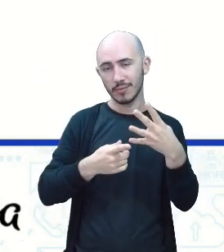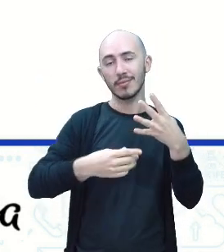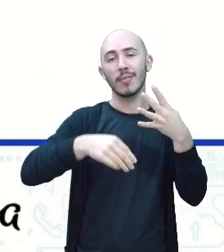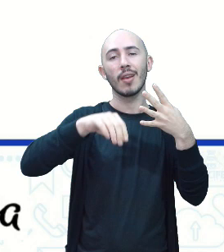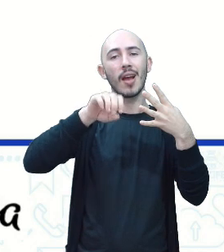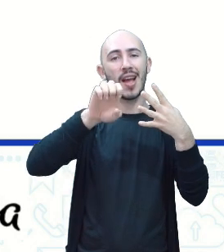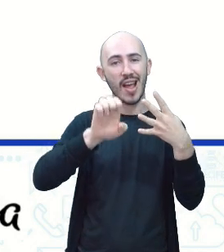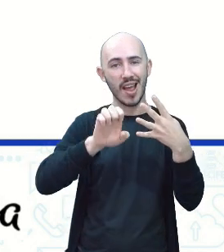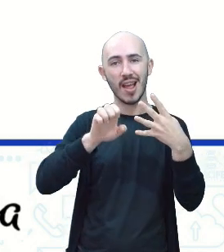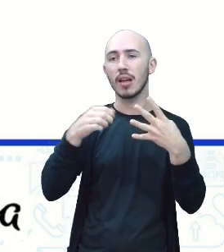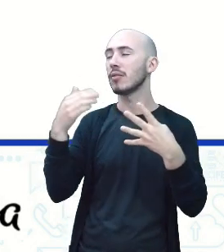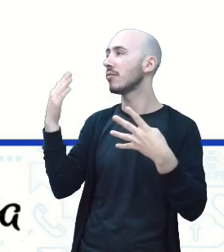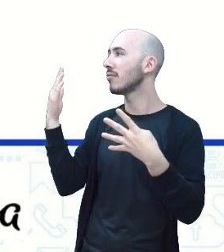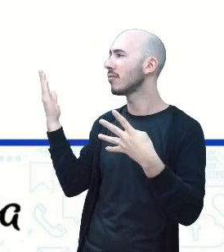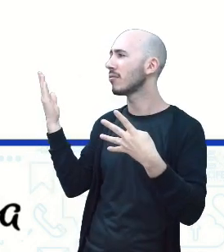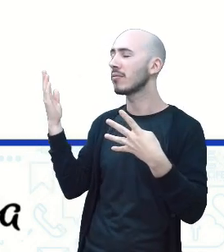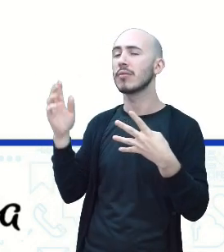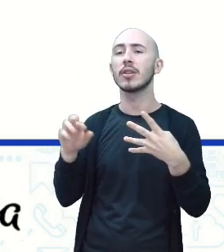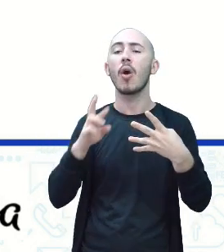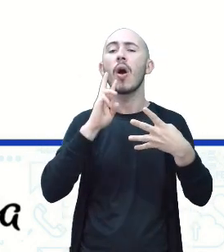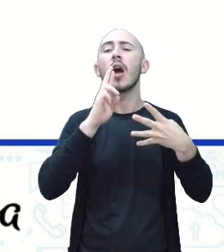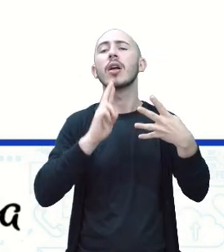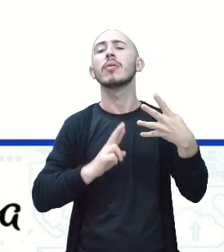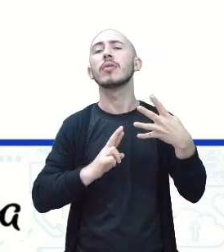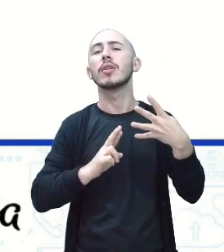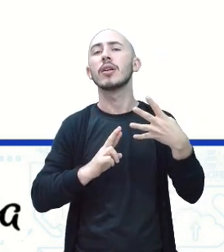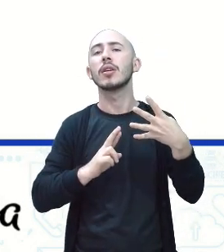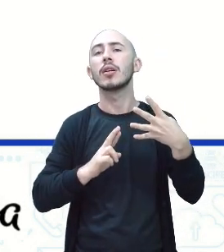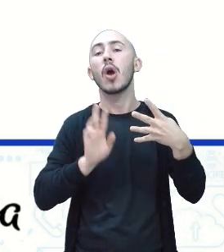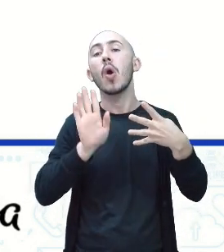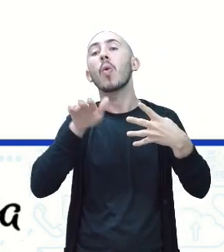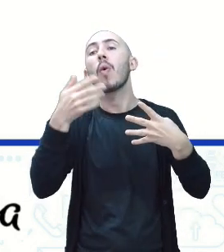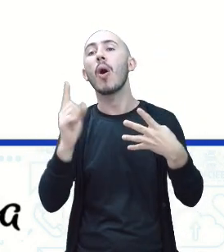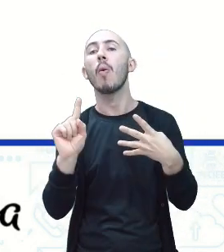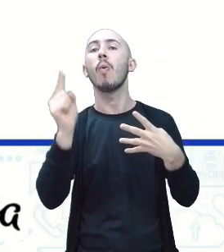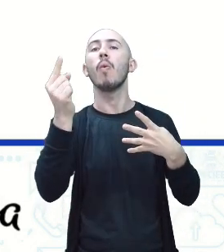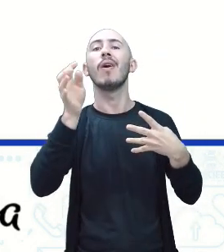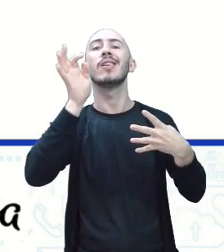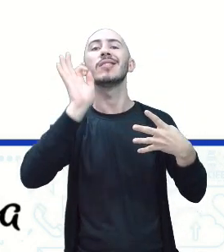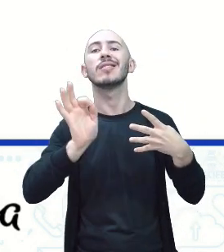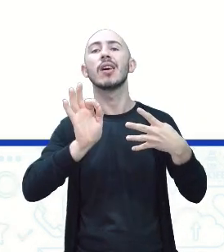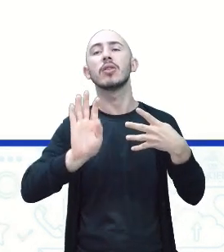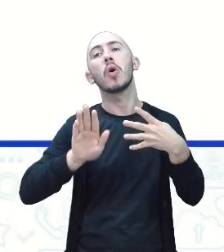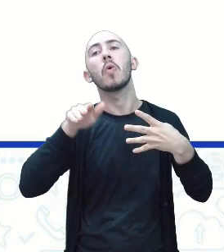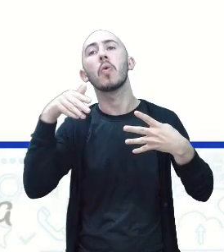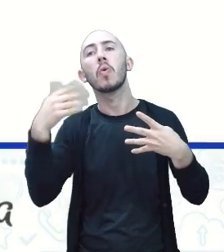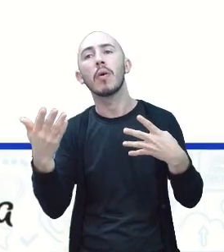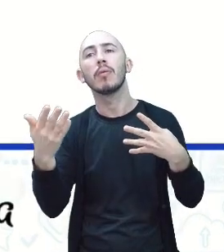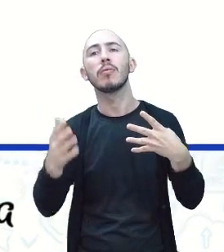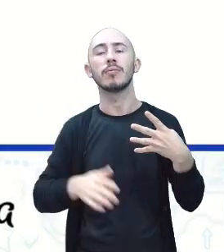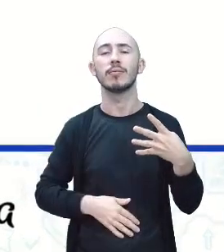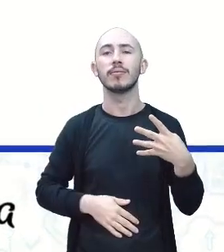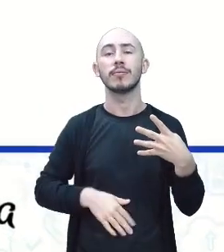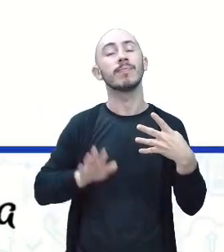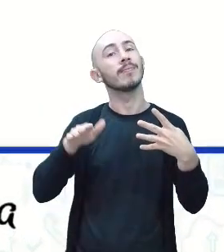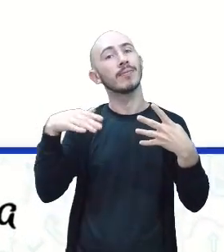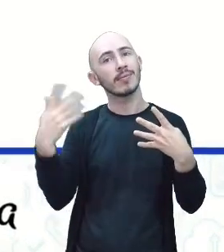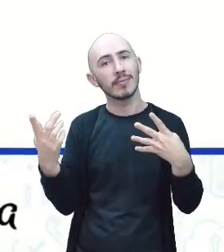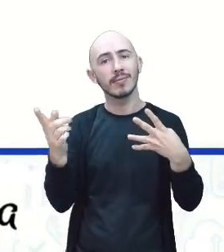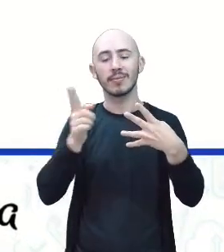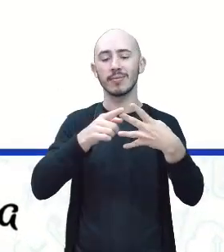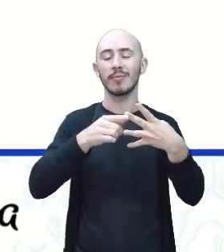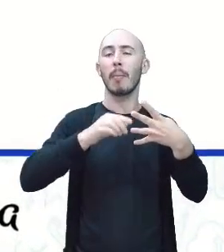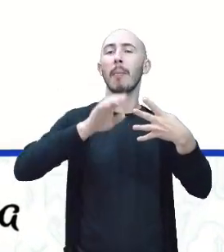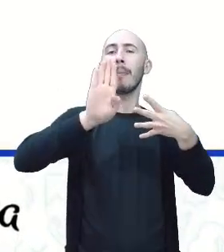sistemas, célula e organismo, ou começa com tecidos, órgãos, células, sistemas e organismos. Então, a